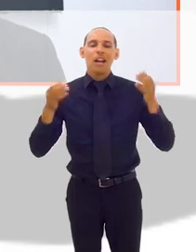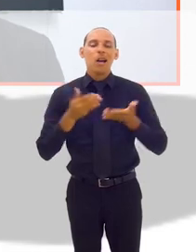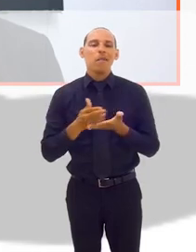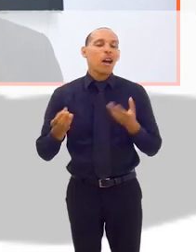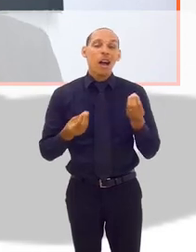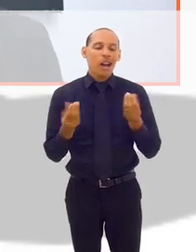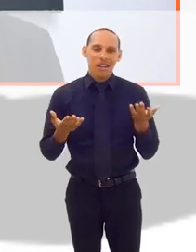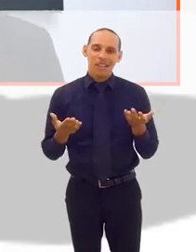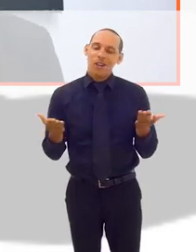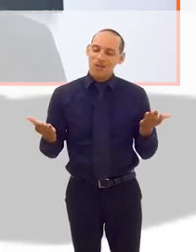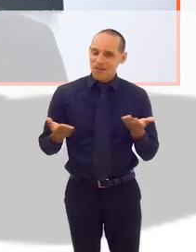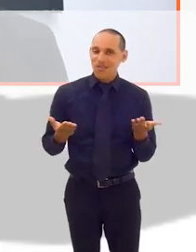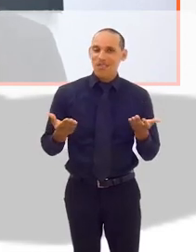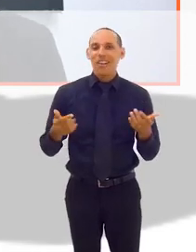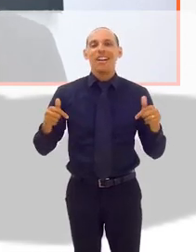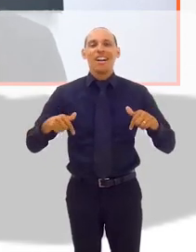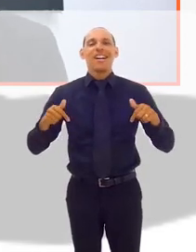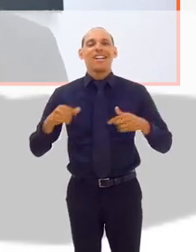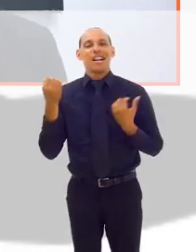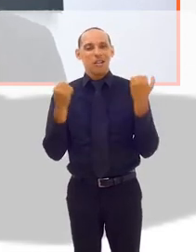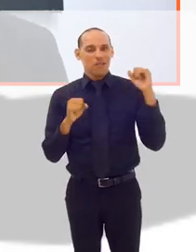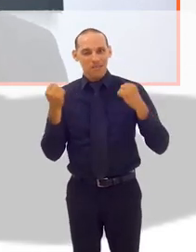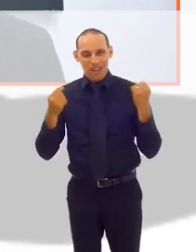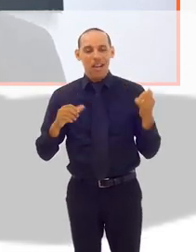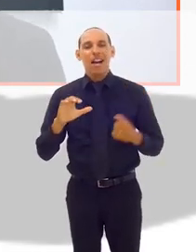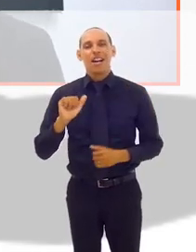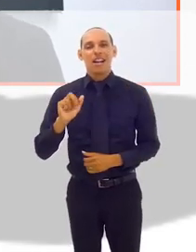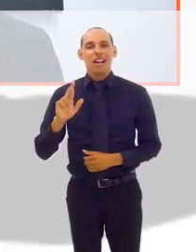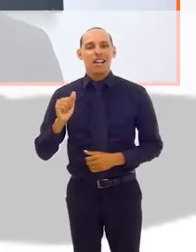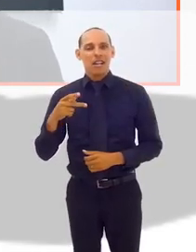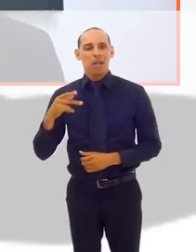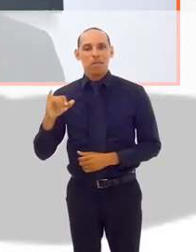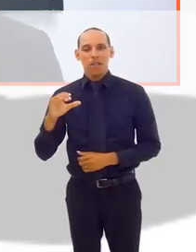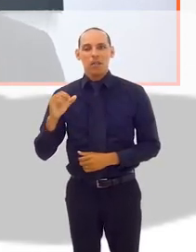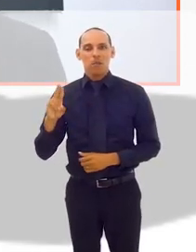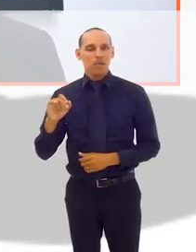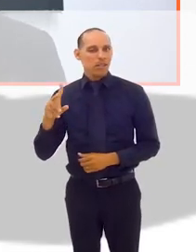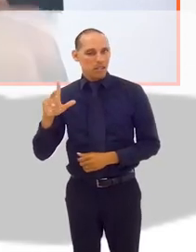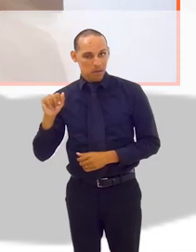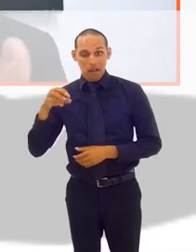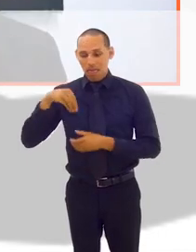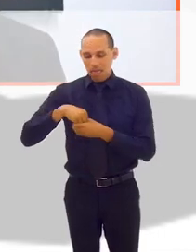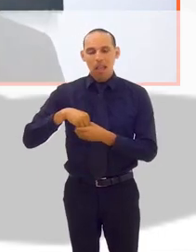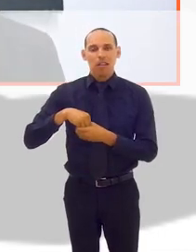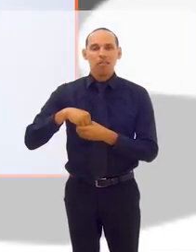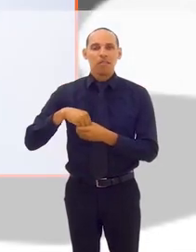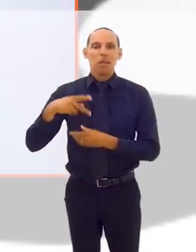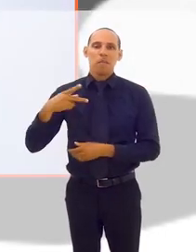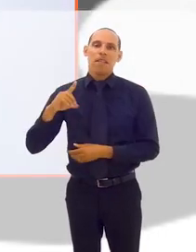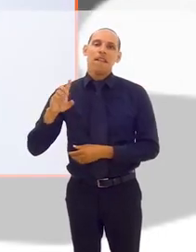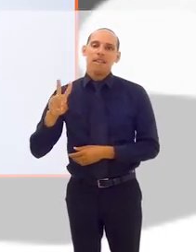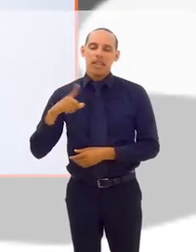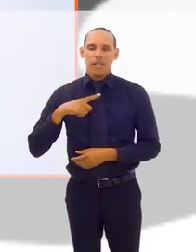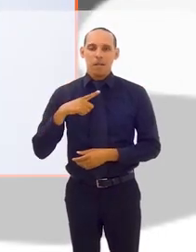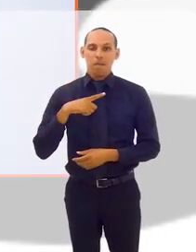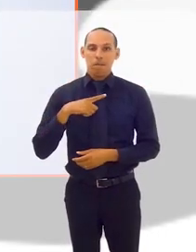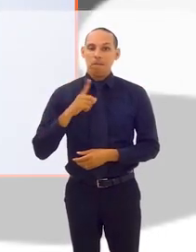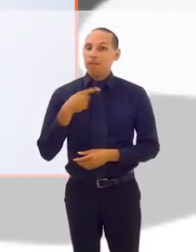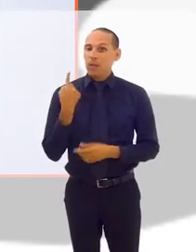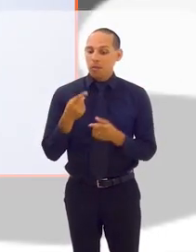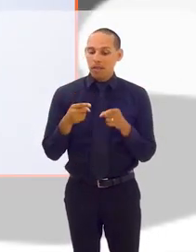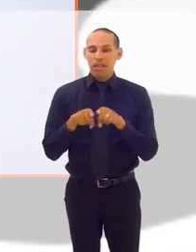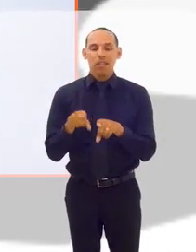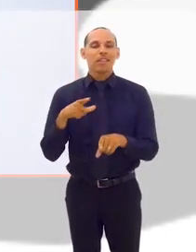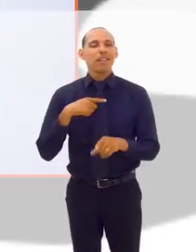é que começa? Aqui da fábrica, daqui de Carapicuíba, pode comprar aqui no nosso PDV dentro da fábrica, e nós já temos